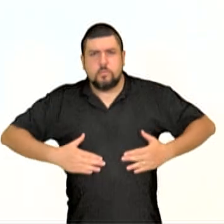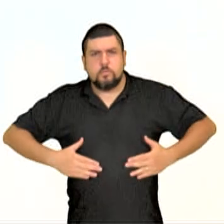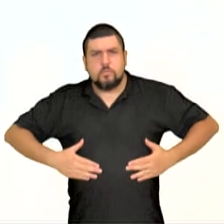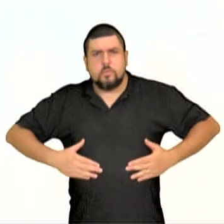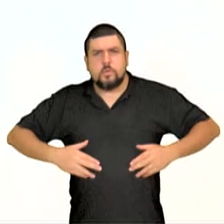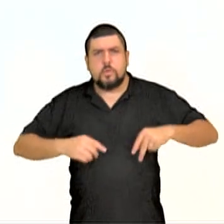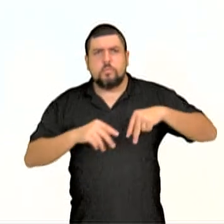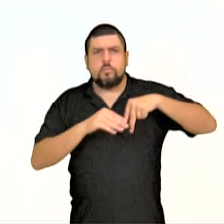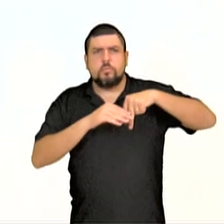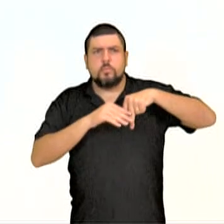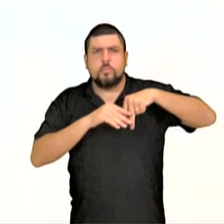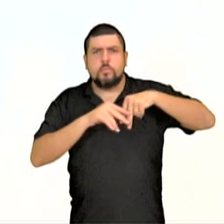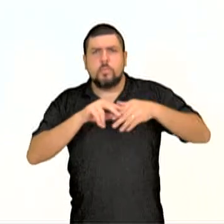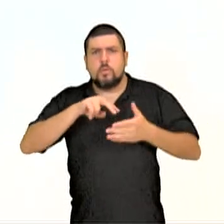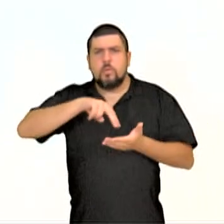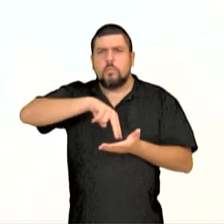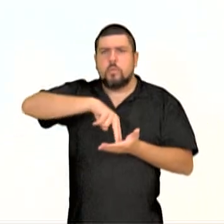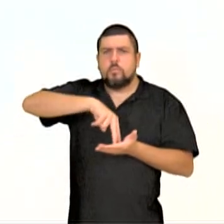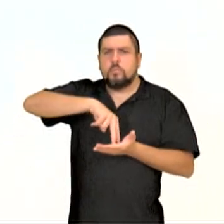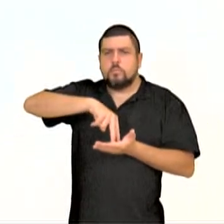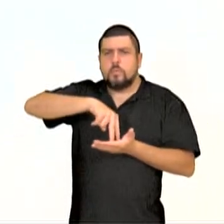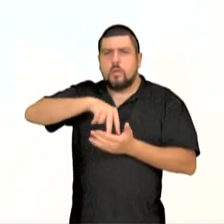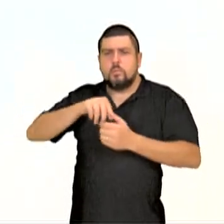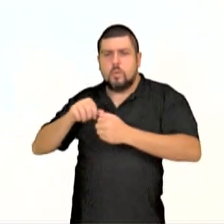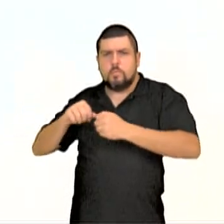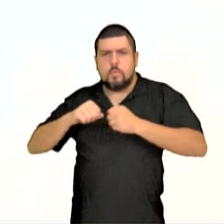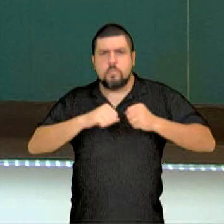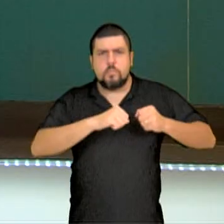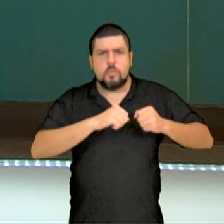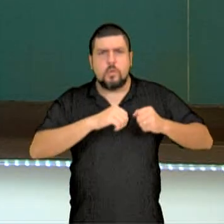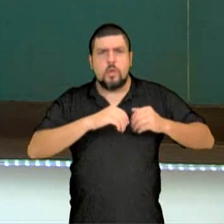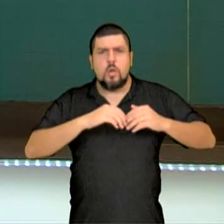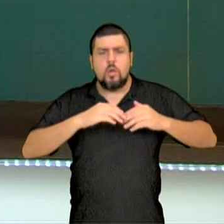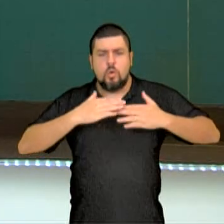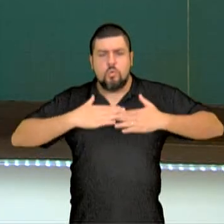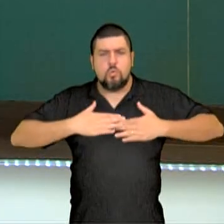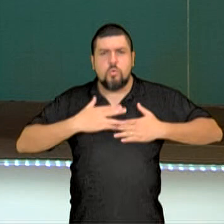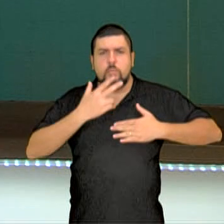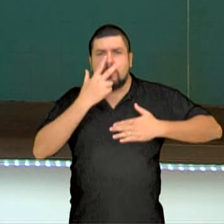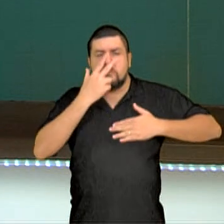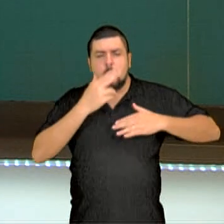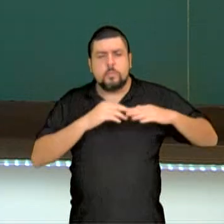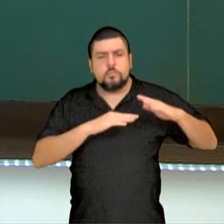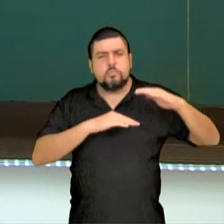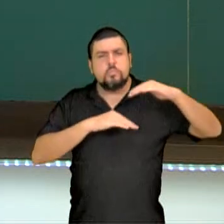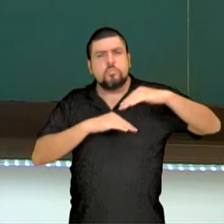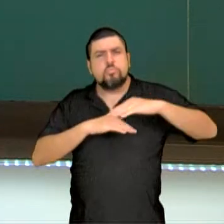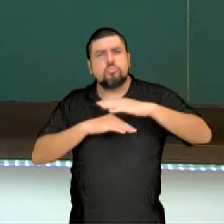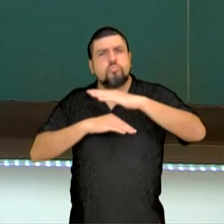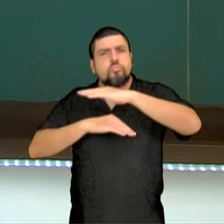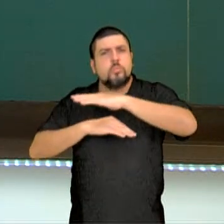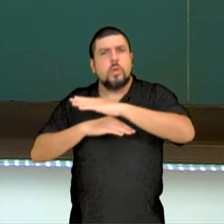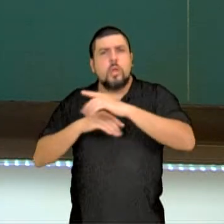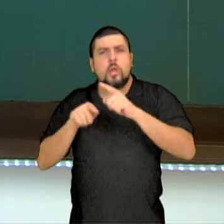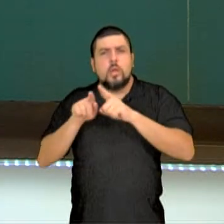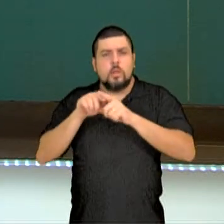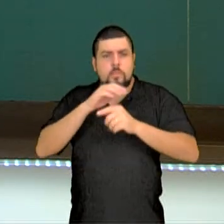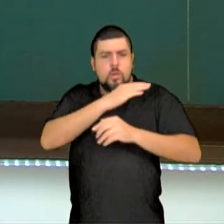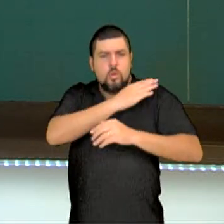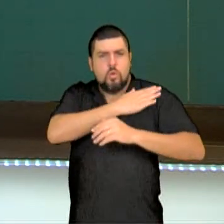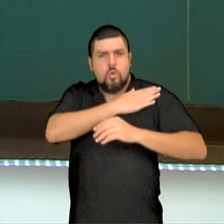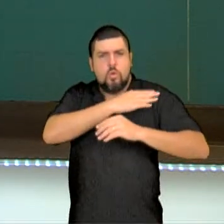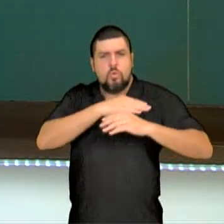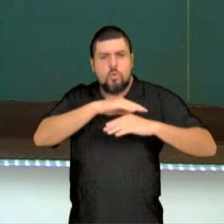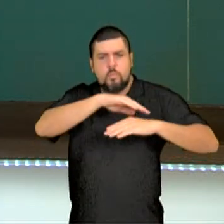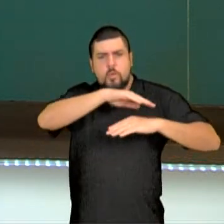Movimentos finos de quadril, de corpo tipo onda, né? E ombro com deslocamento. Então, olha como